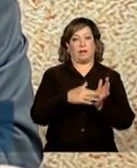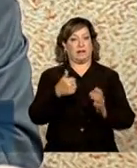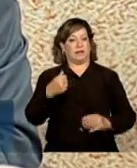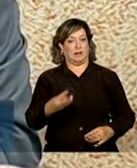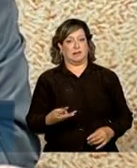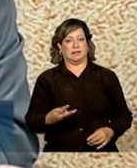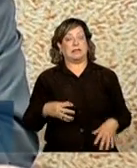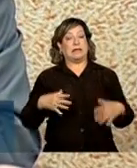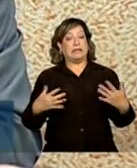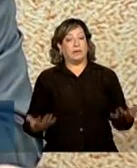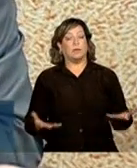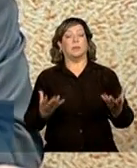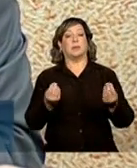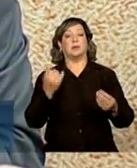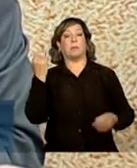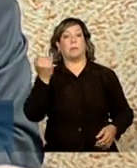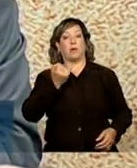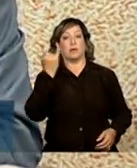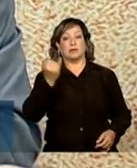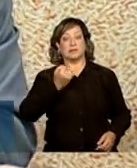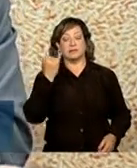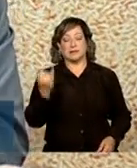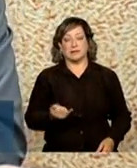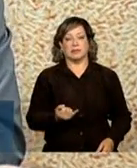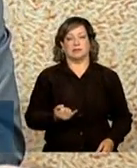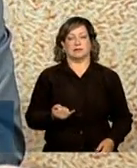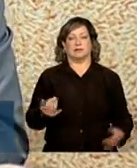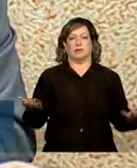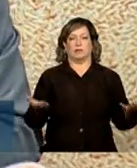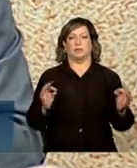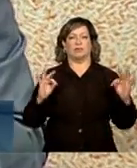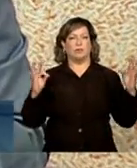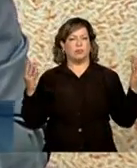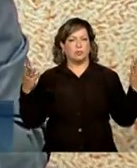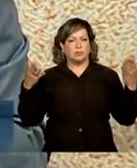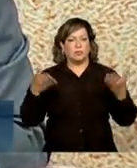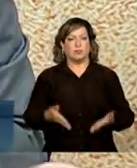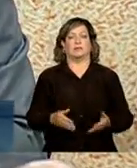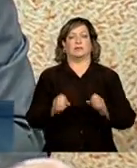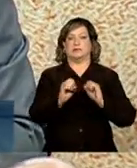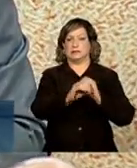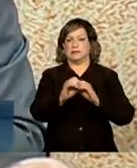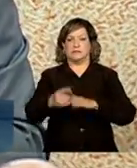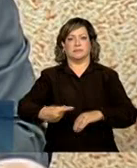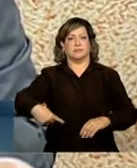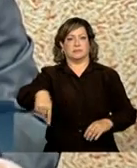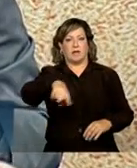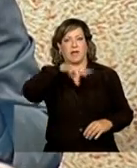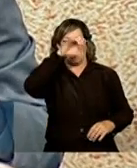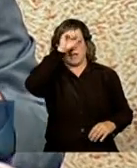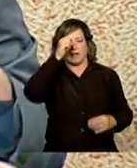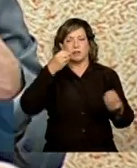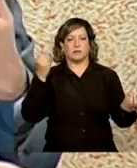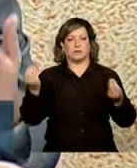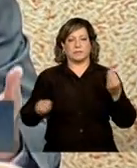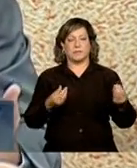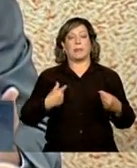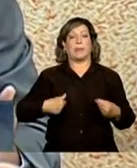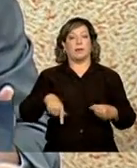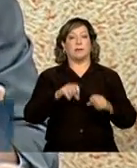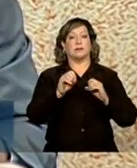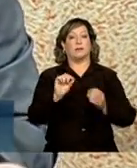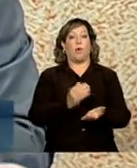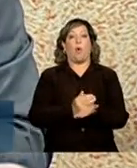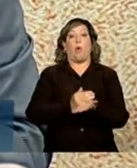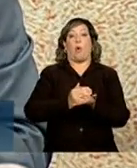importante esse período de mobilização orientação nós nós eh Antecipamos inclusive o início da